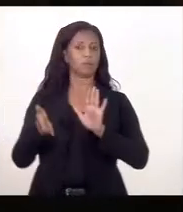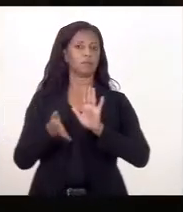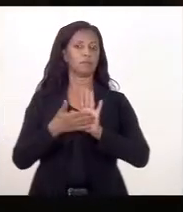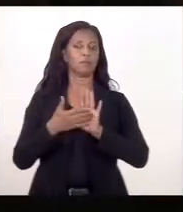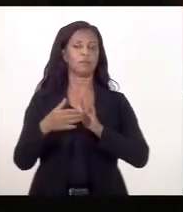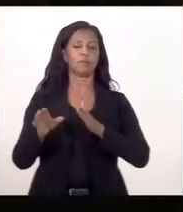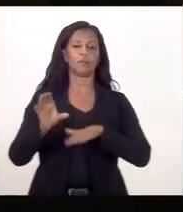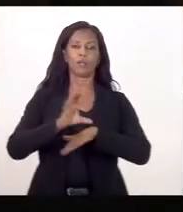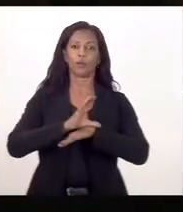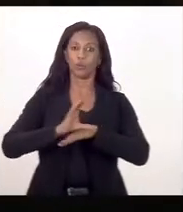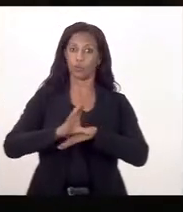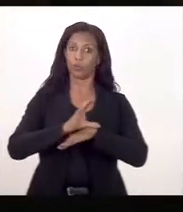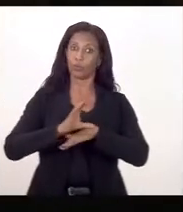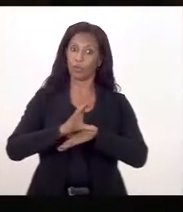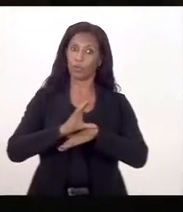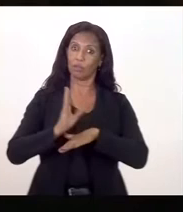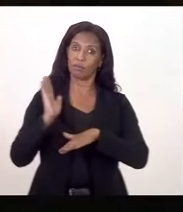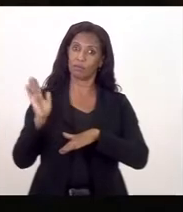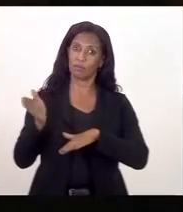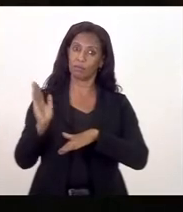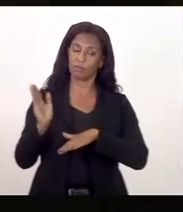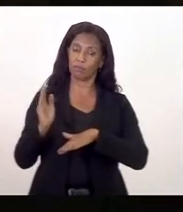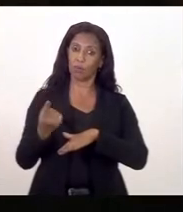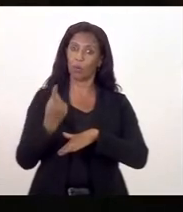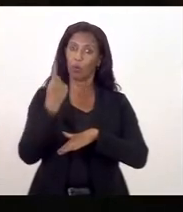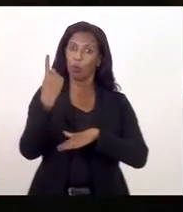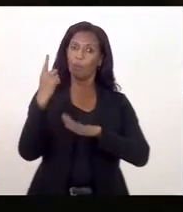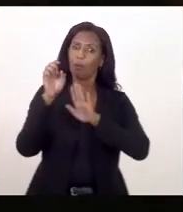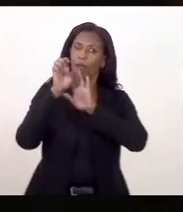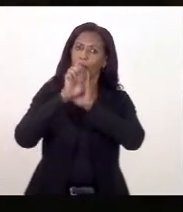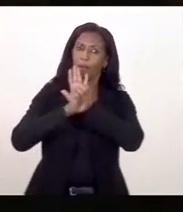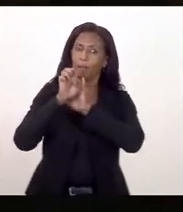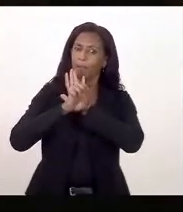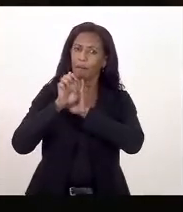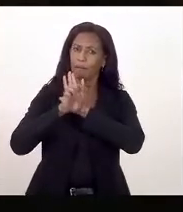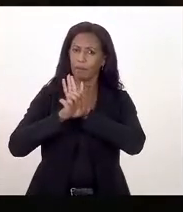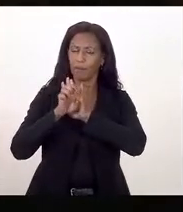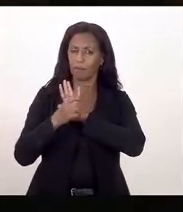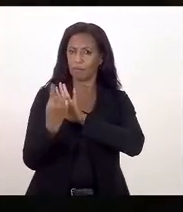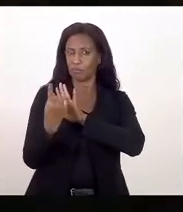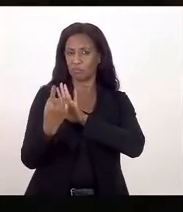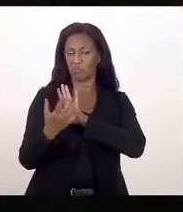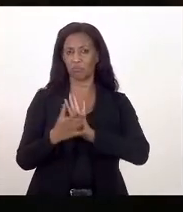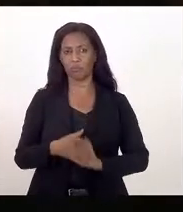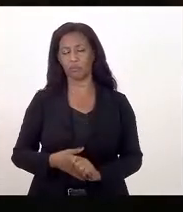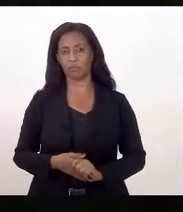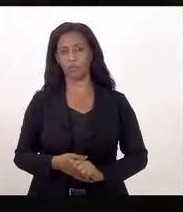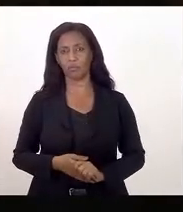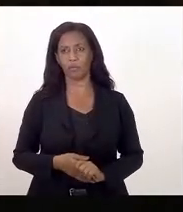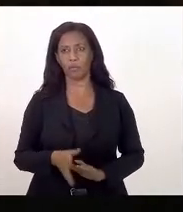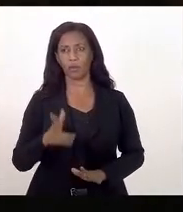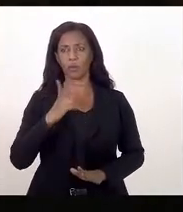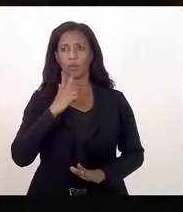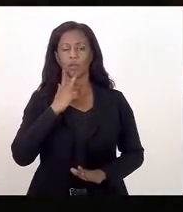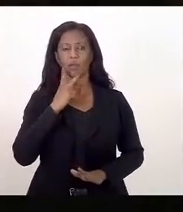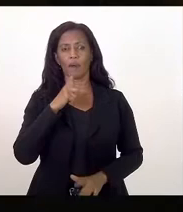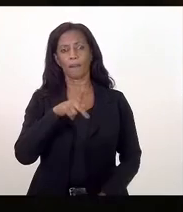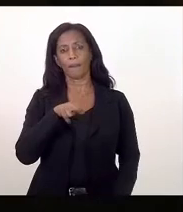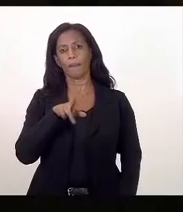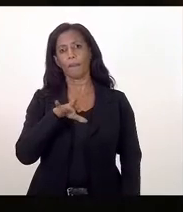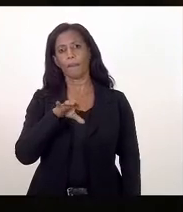constitucionalidade com apenas uma emenda no que diz respeito à pecúnia